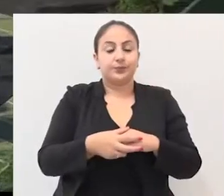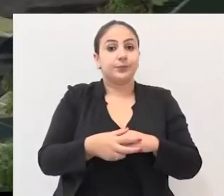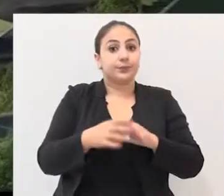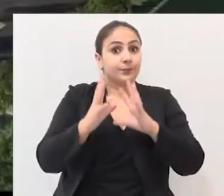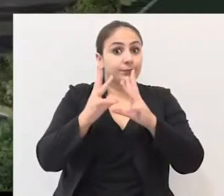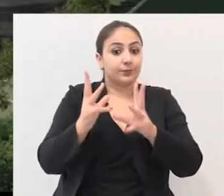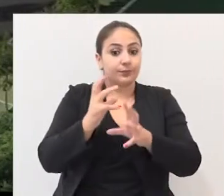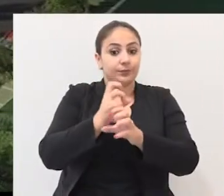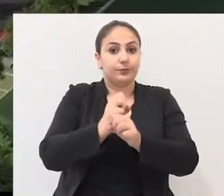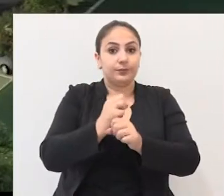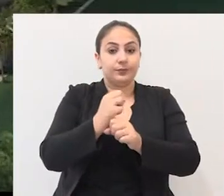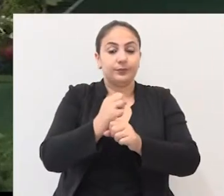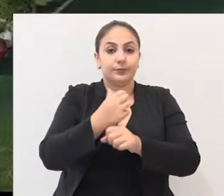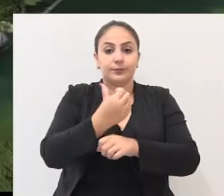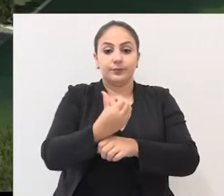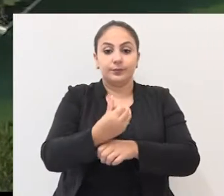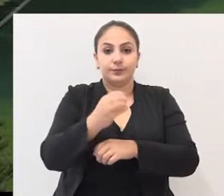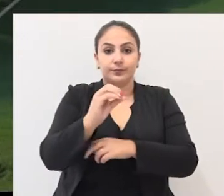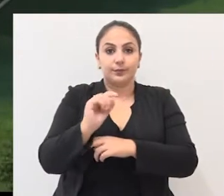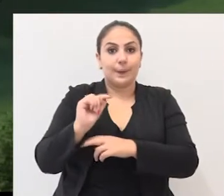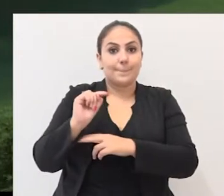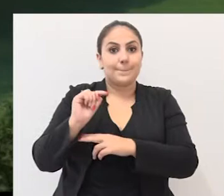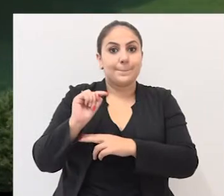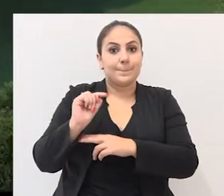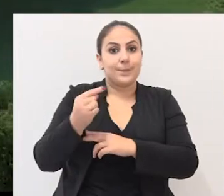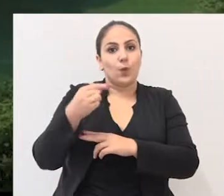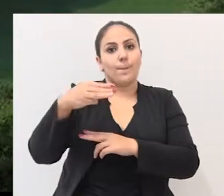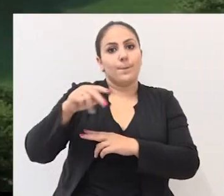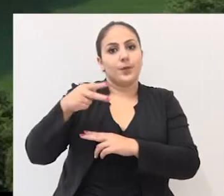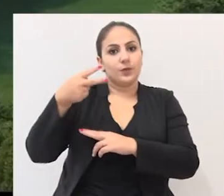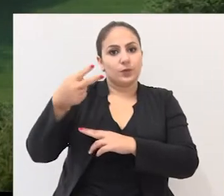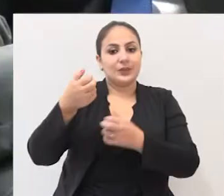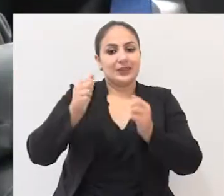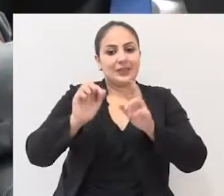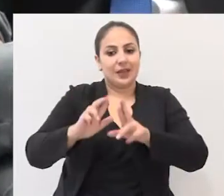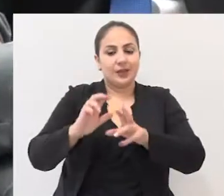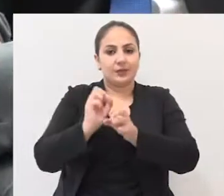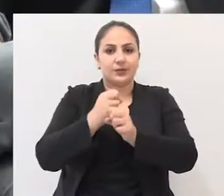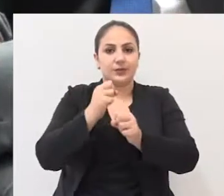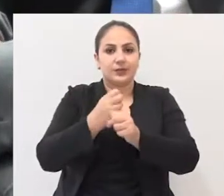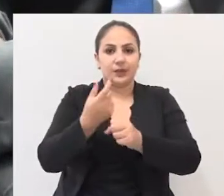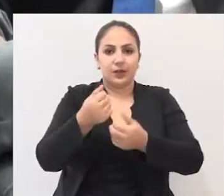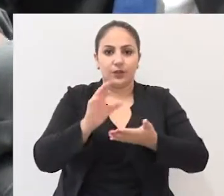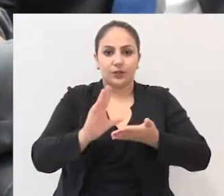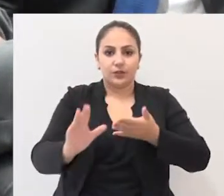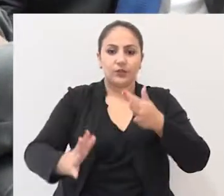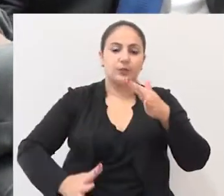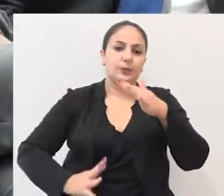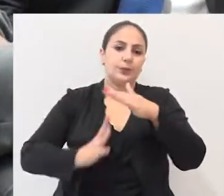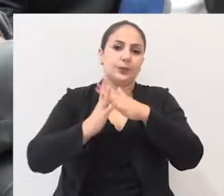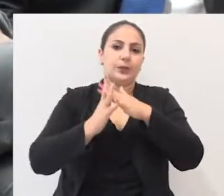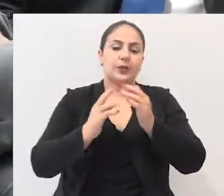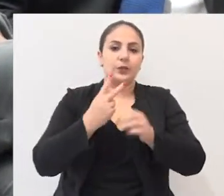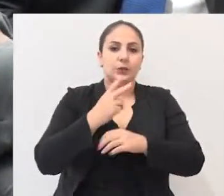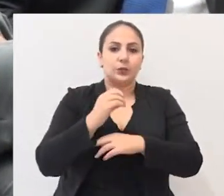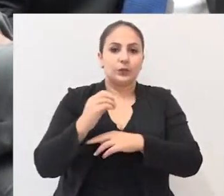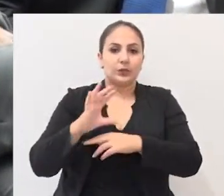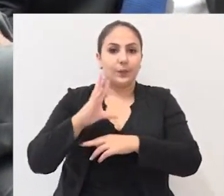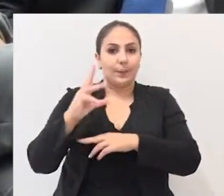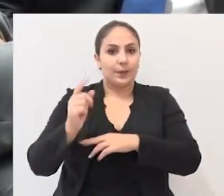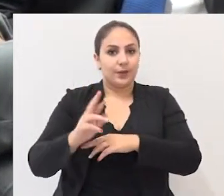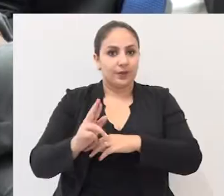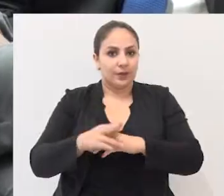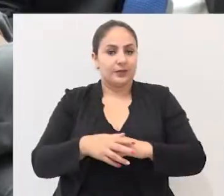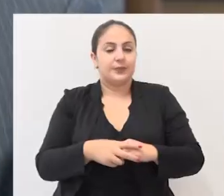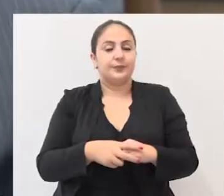Ao todo, são 60 mil metros quadrados de área construída e um investimento que superou os 200 milhões